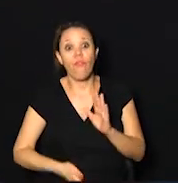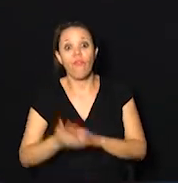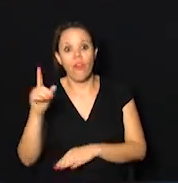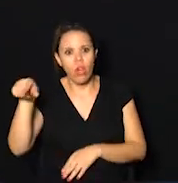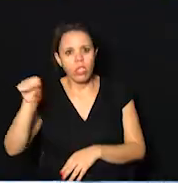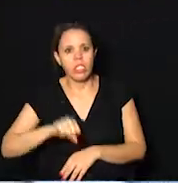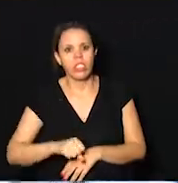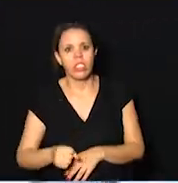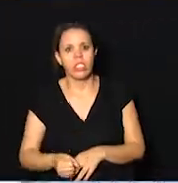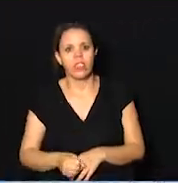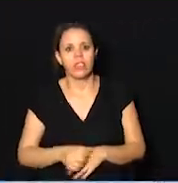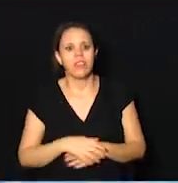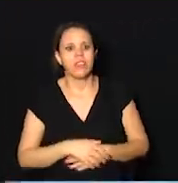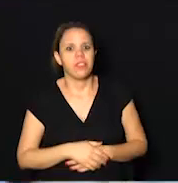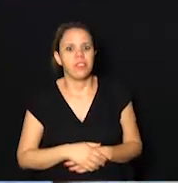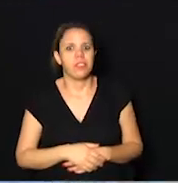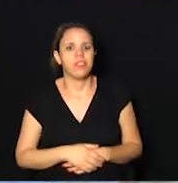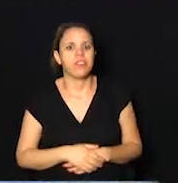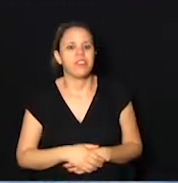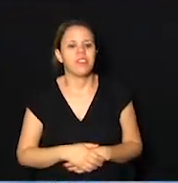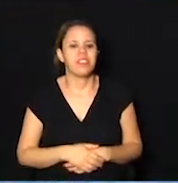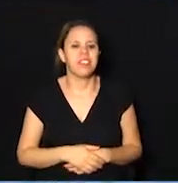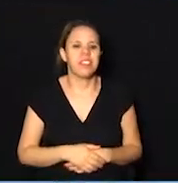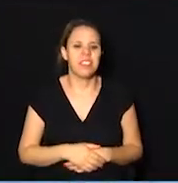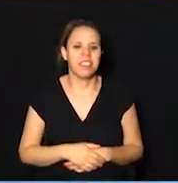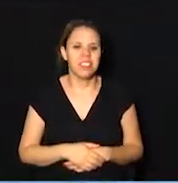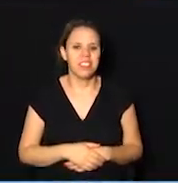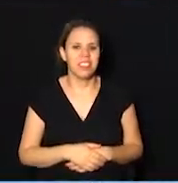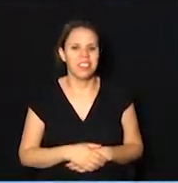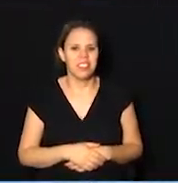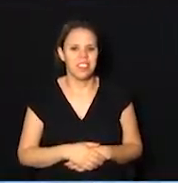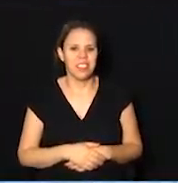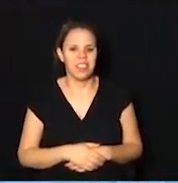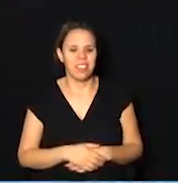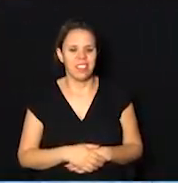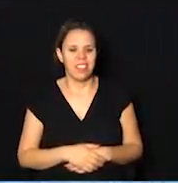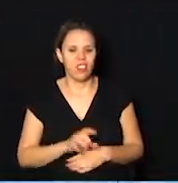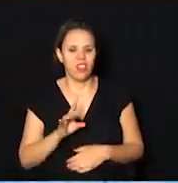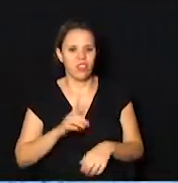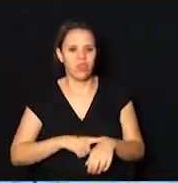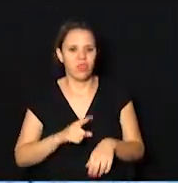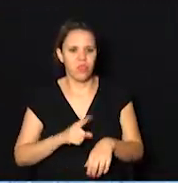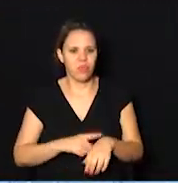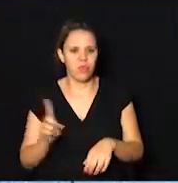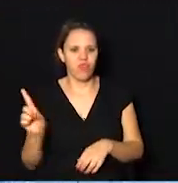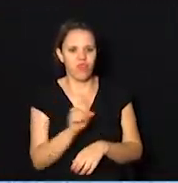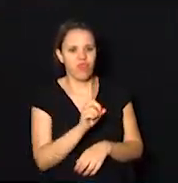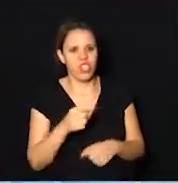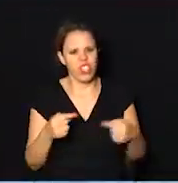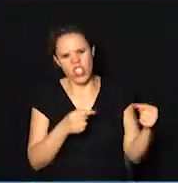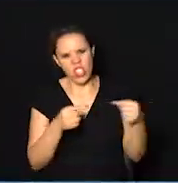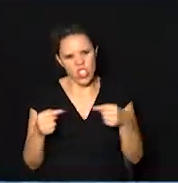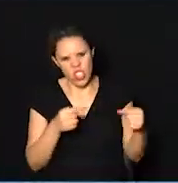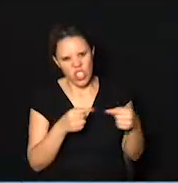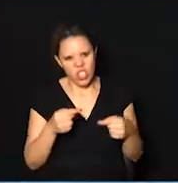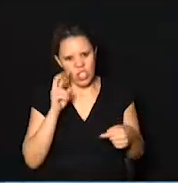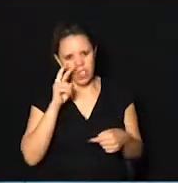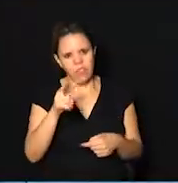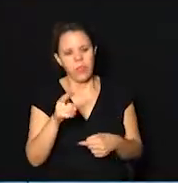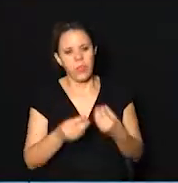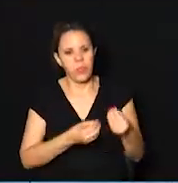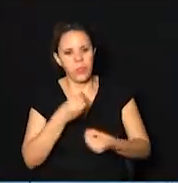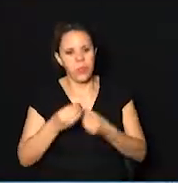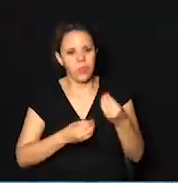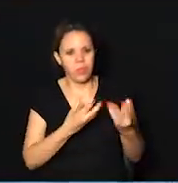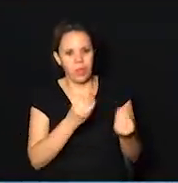leilão em que roberto peste e e é só no momento né que chega ali para competir mesmo que a gente